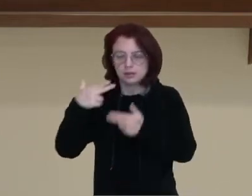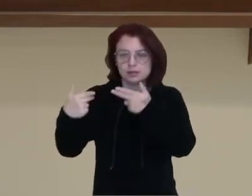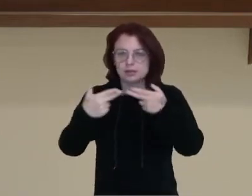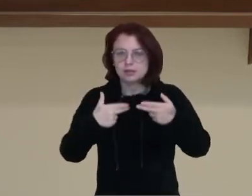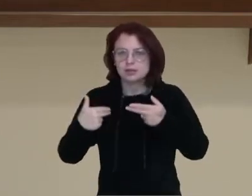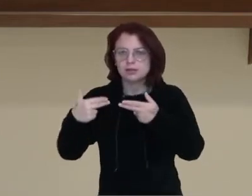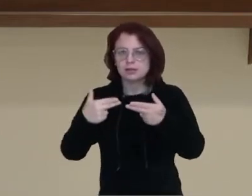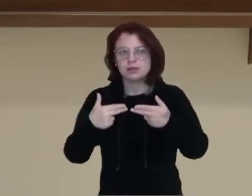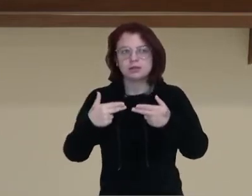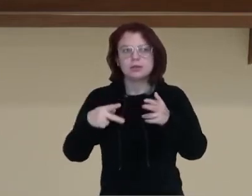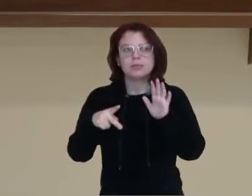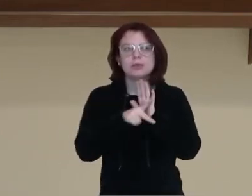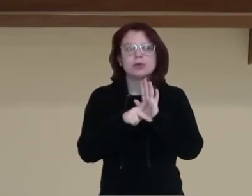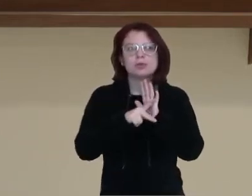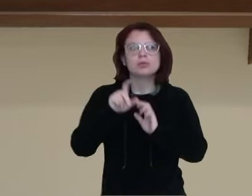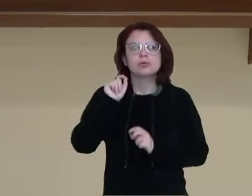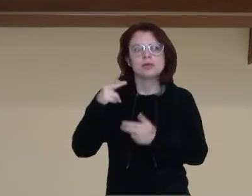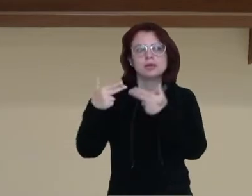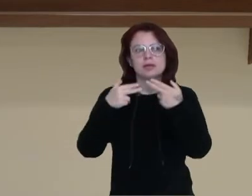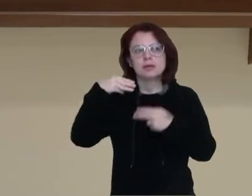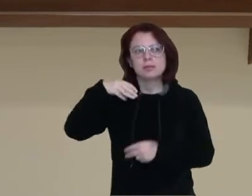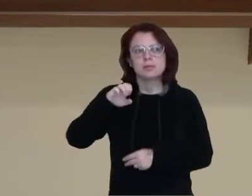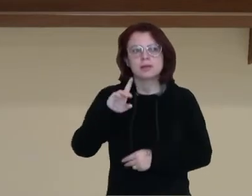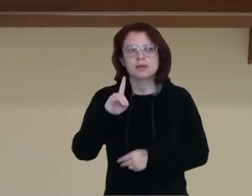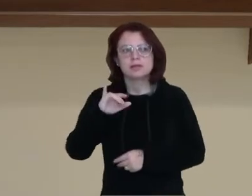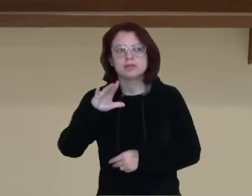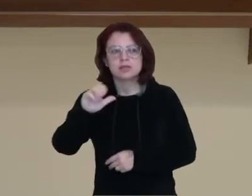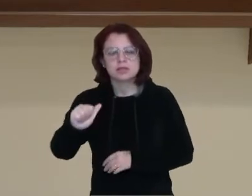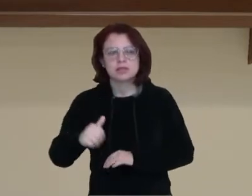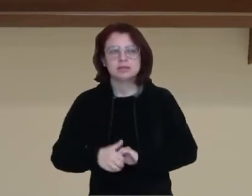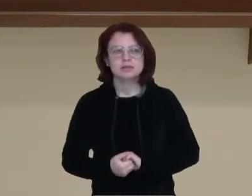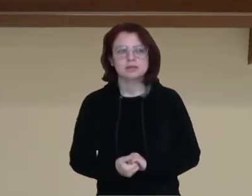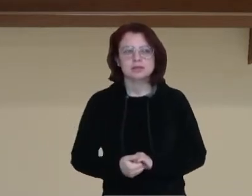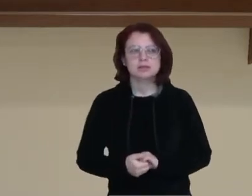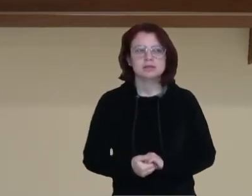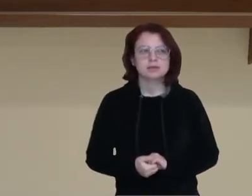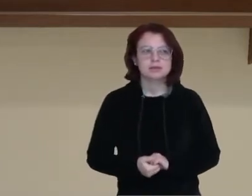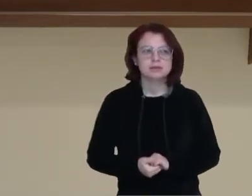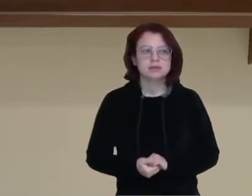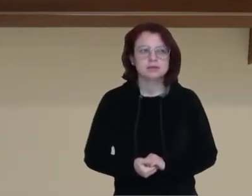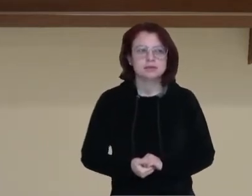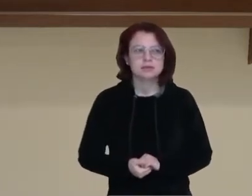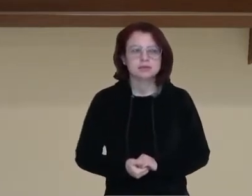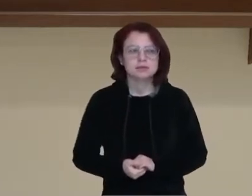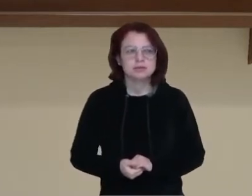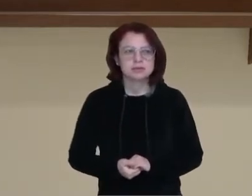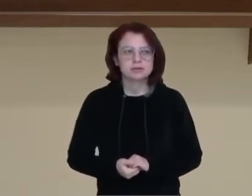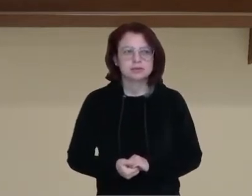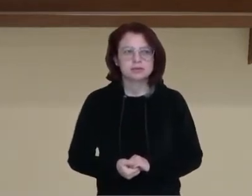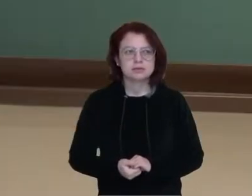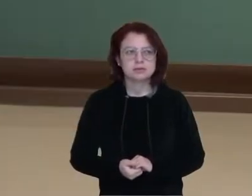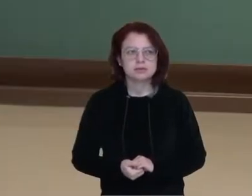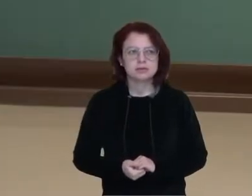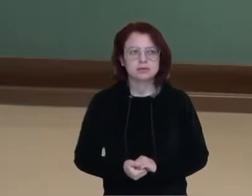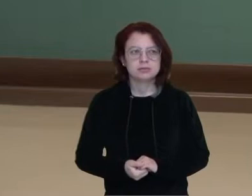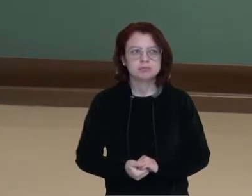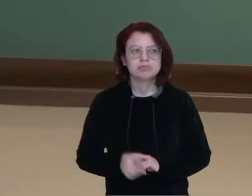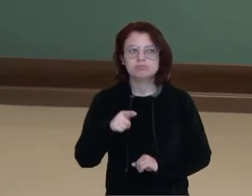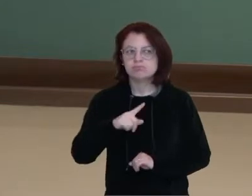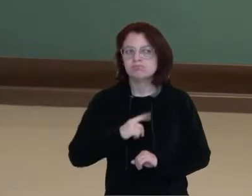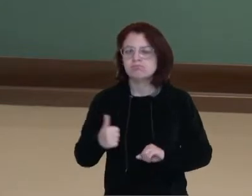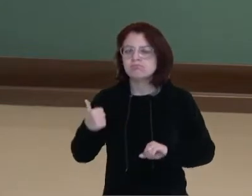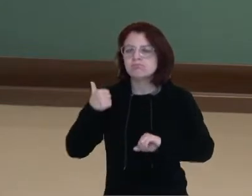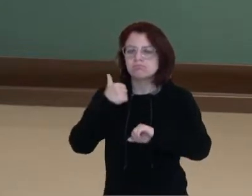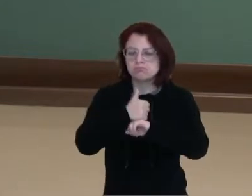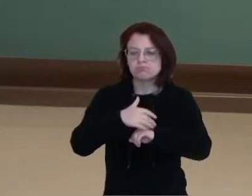com médicos, E sim por causa que eles eram chamados povo medo, certo? Era o nome deles. Dominava todo o Planalto